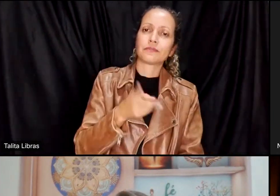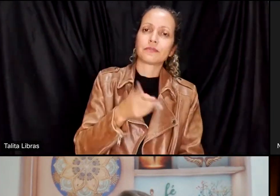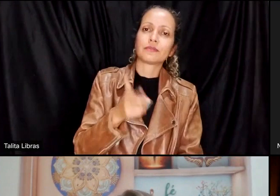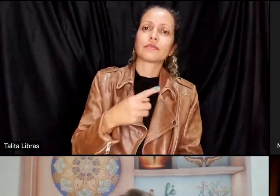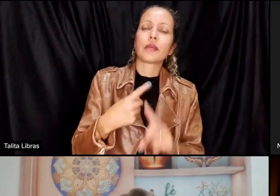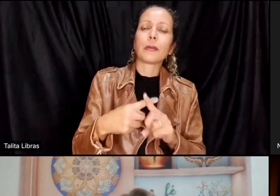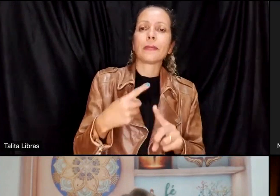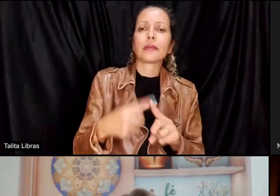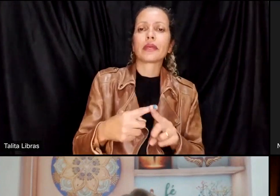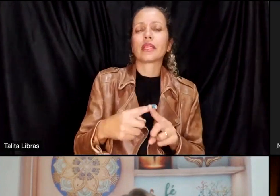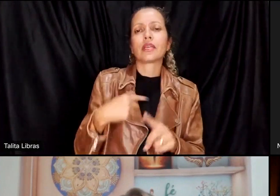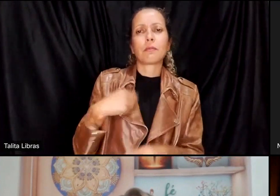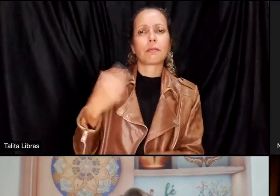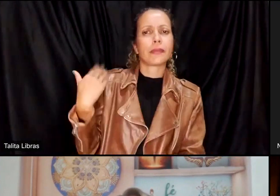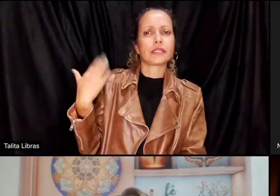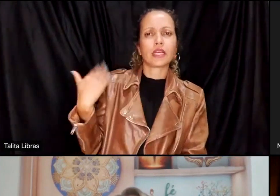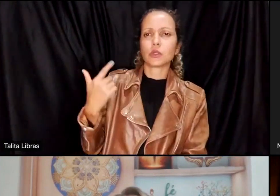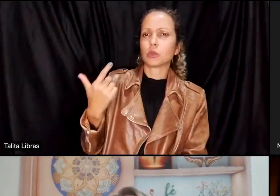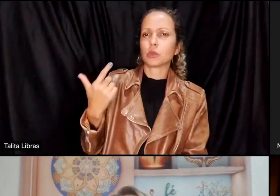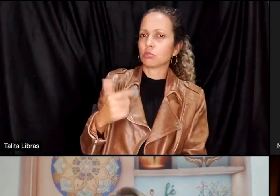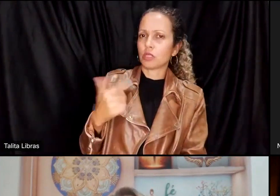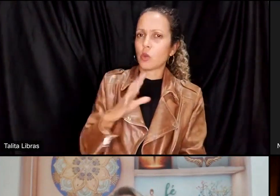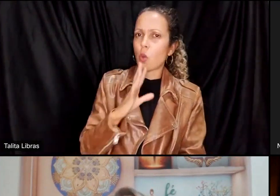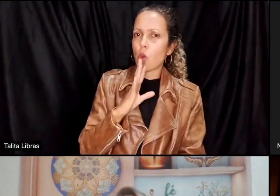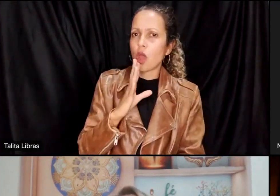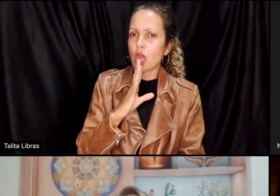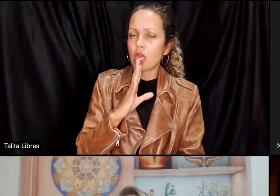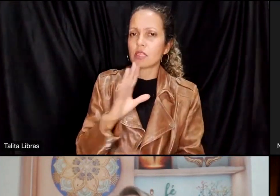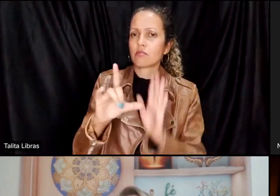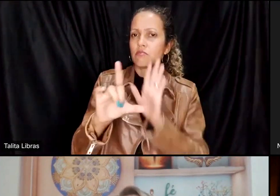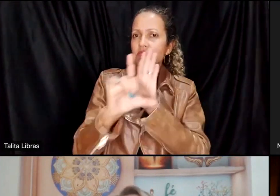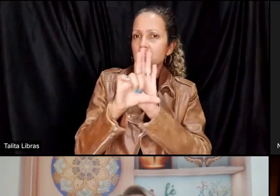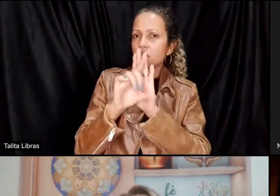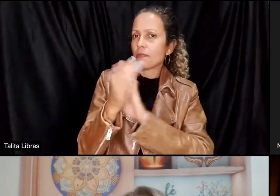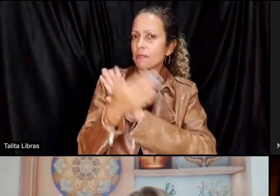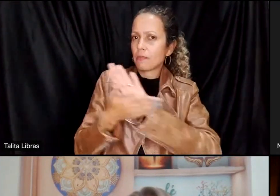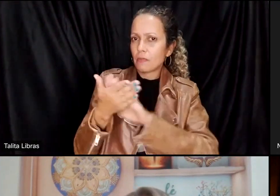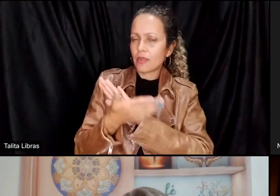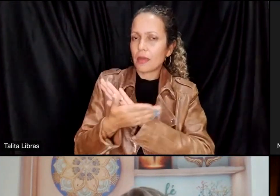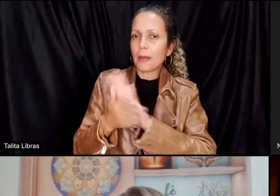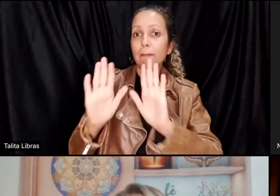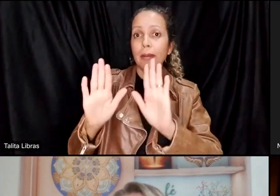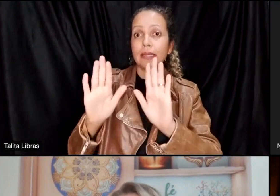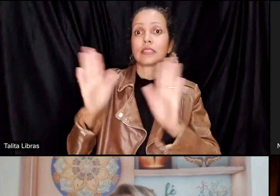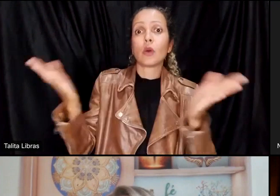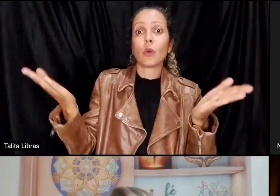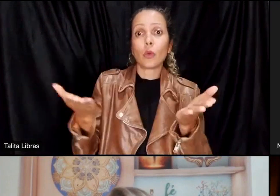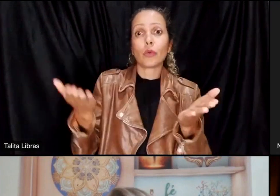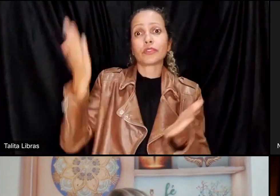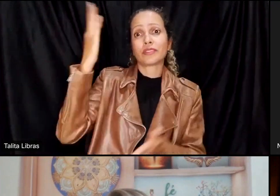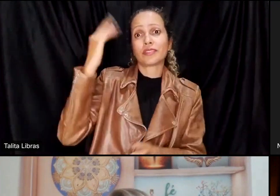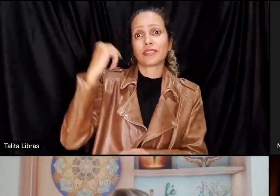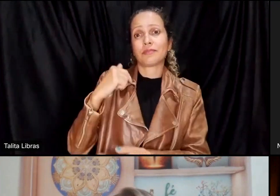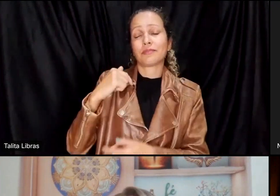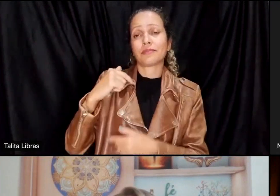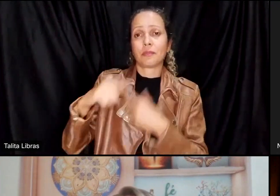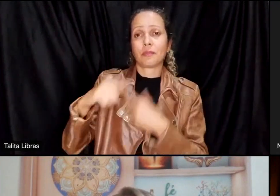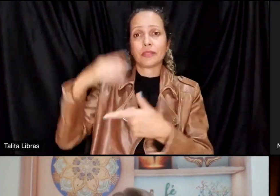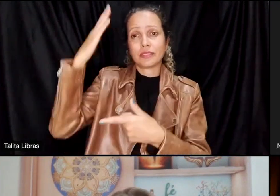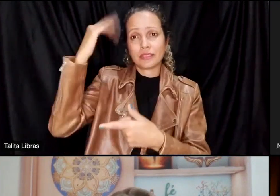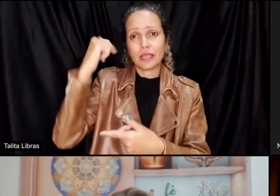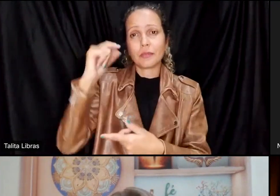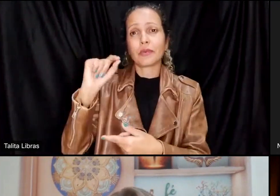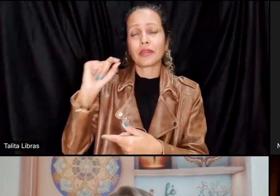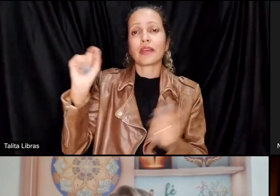lei, nada. E aí, depois eu sabia que... Depois eu fiquei sabendo que eu podia ter chamado a polícia. Porque isso é... Sim, porque é um